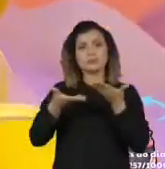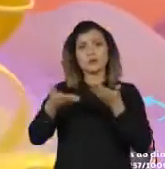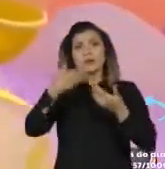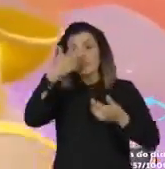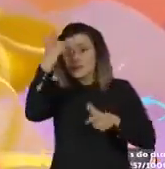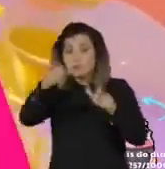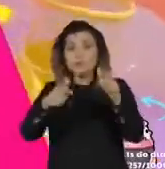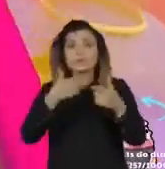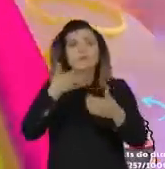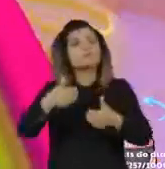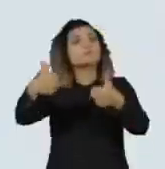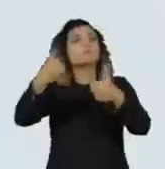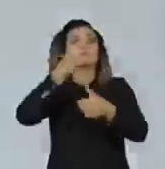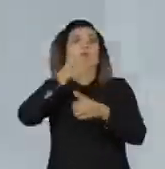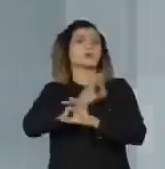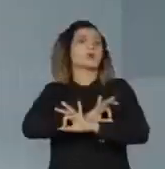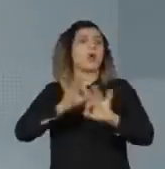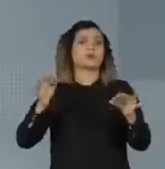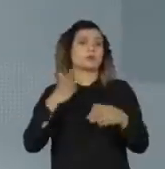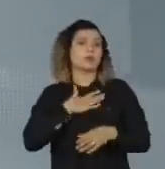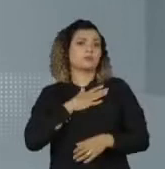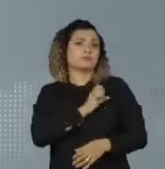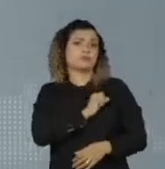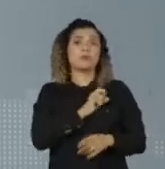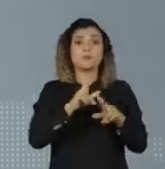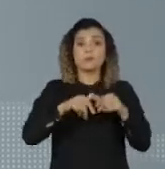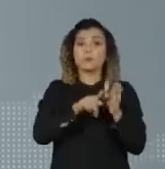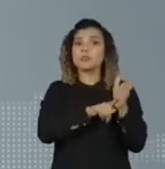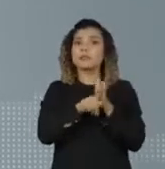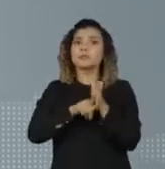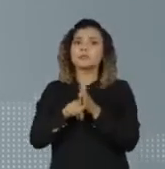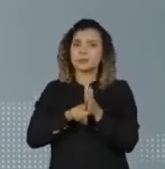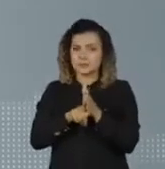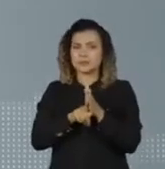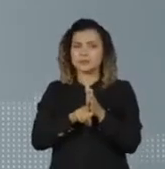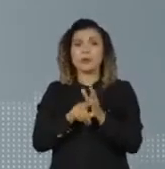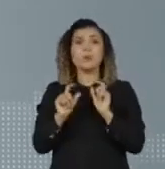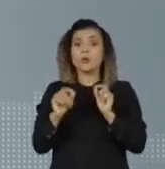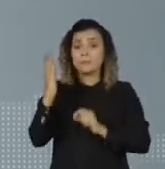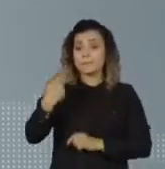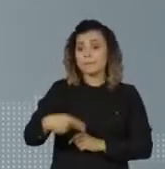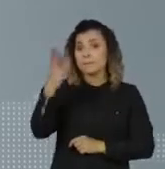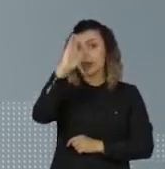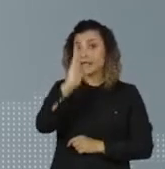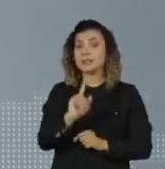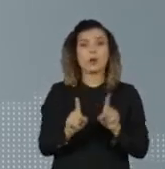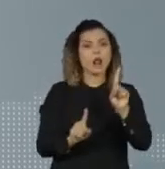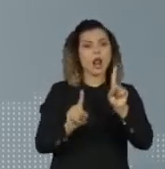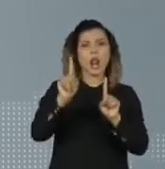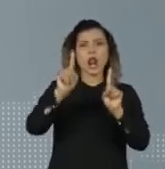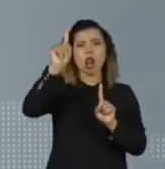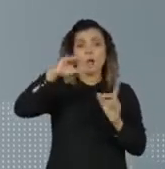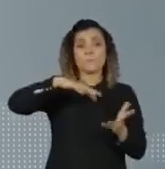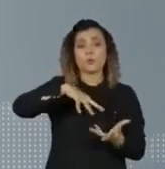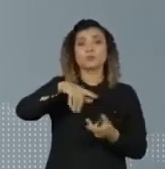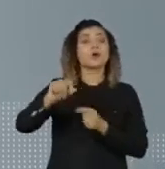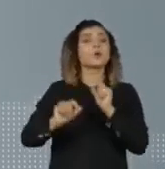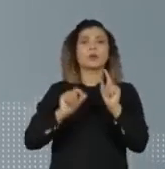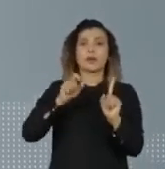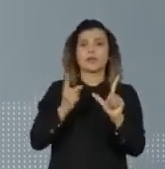sabe? Isso pra mim vale muito a pena. Segundo uma pesquisa da Nielsen, o Brasil lidera o ranking mundial